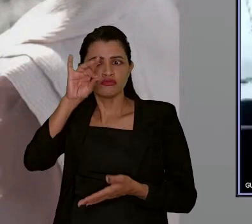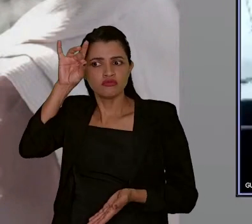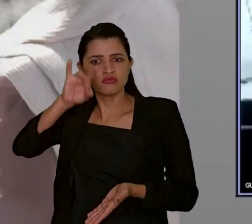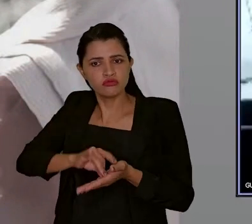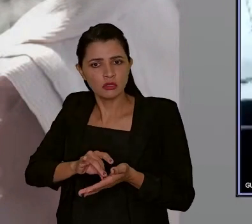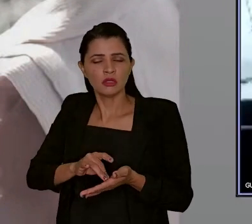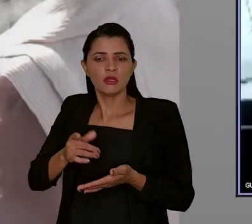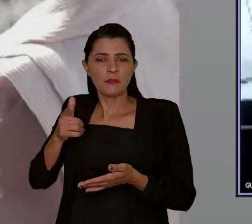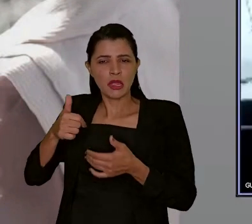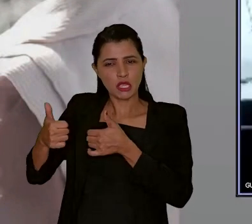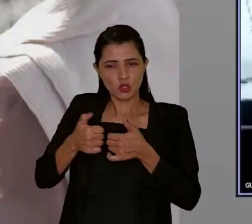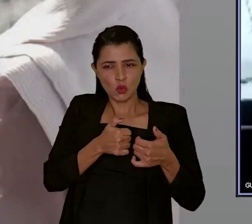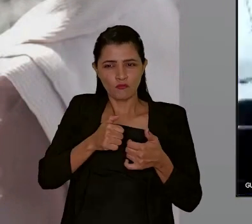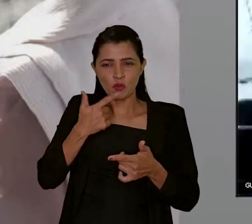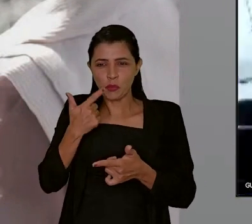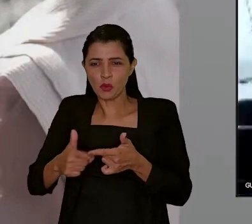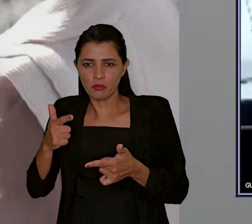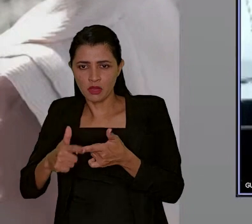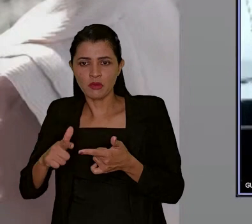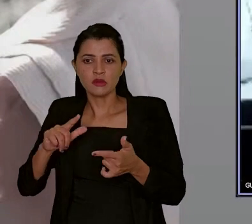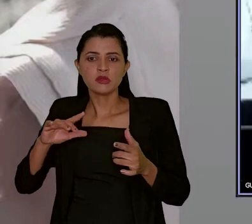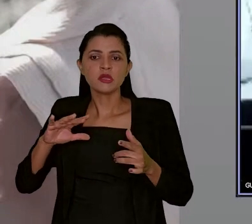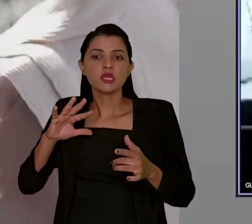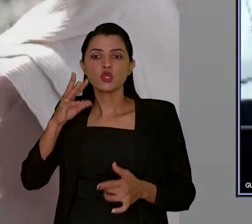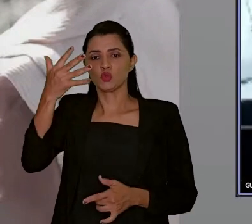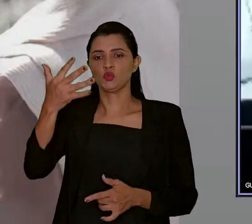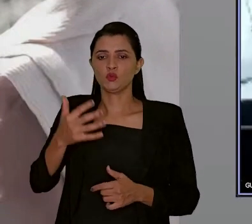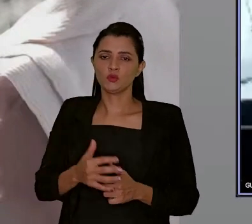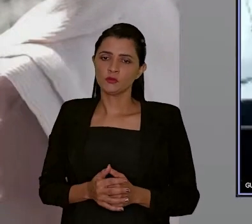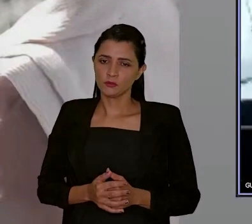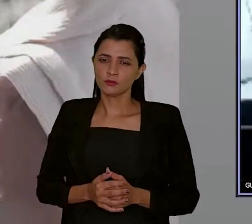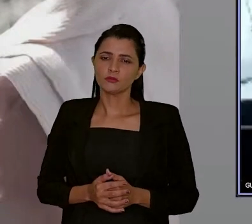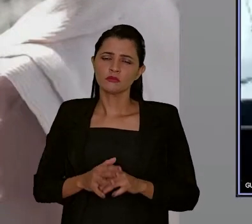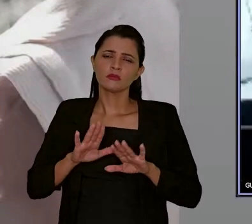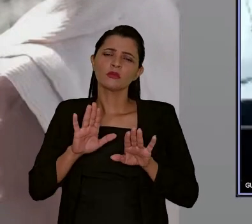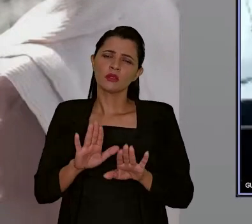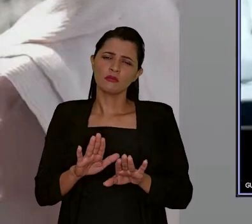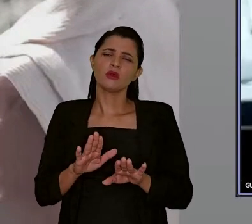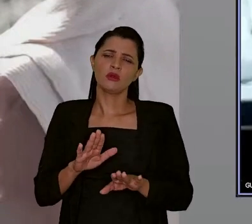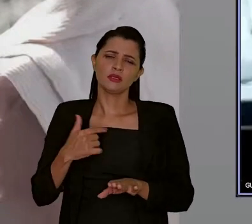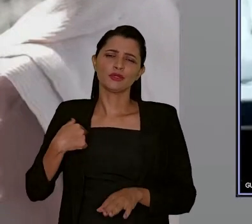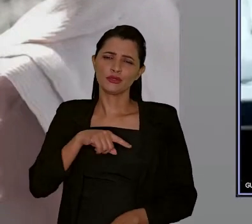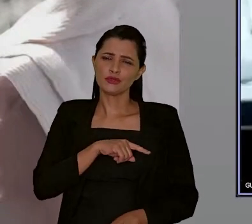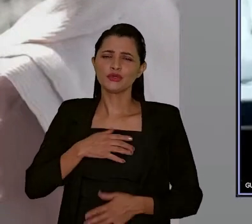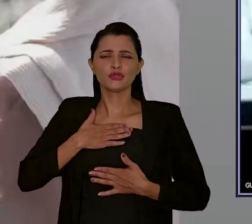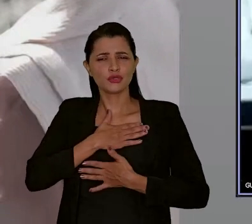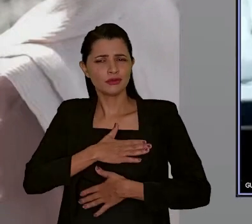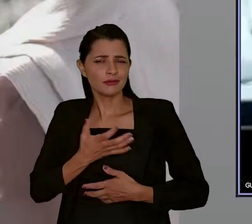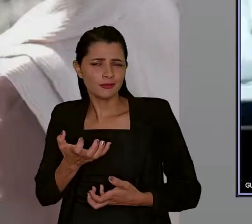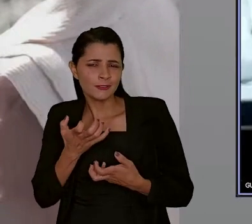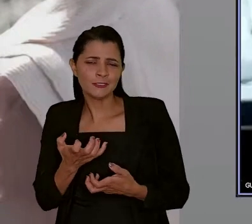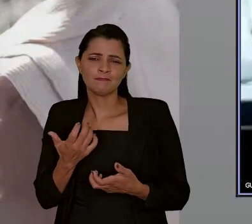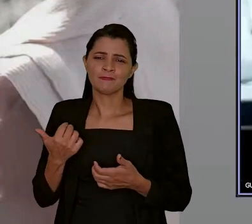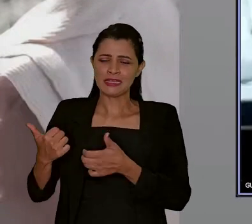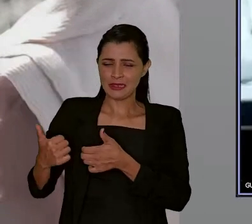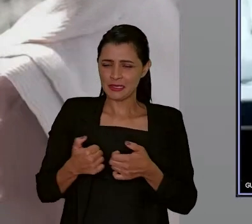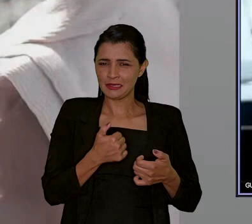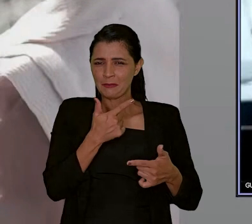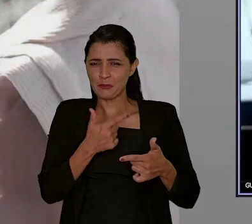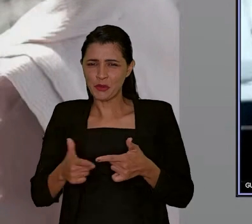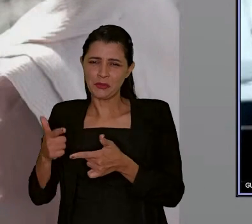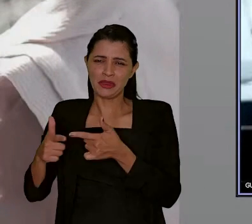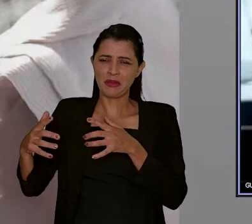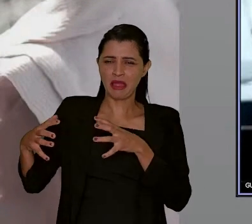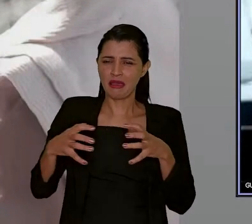conflitos. Por óbvio que nós gostaríamos muito que os conflitos não existissem, né? Se fosse